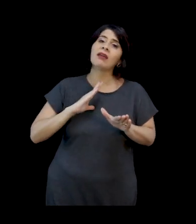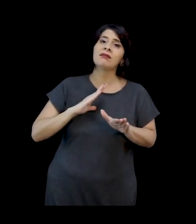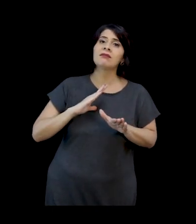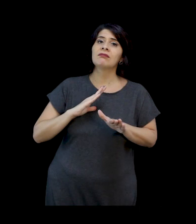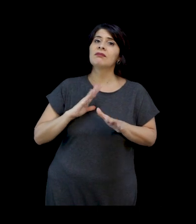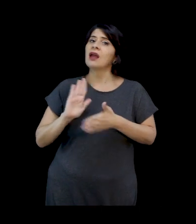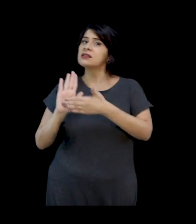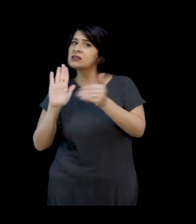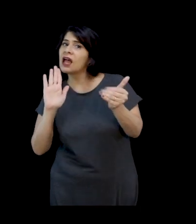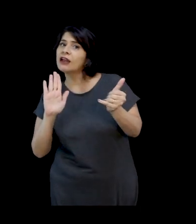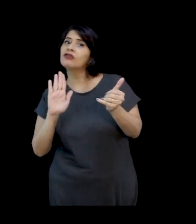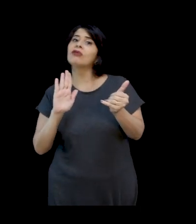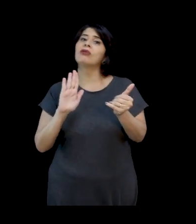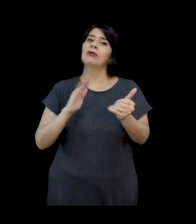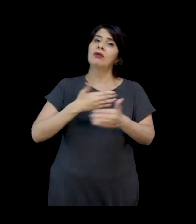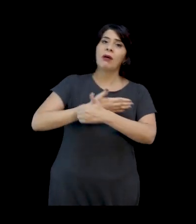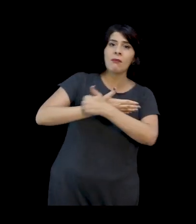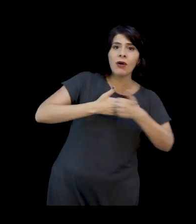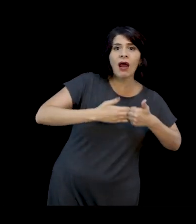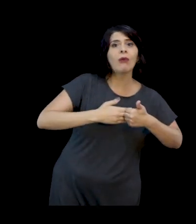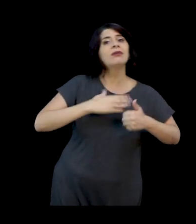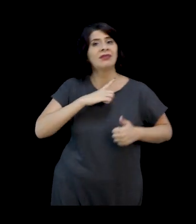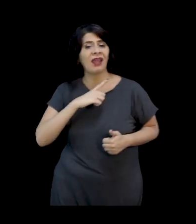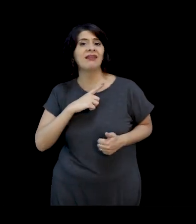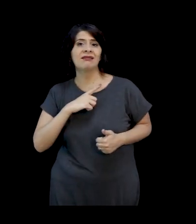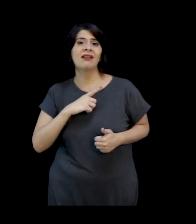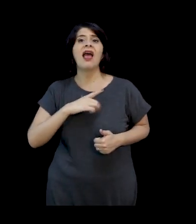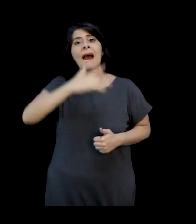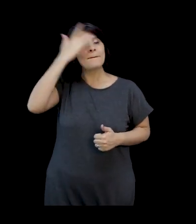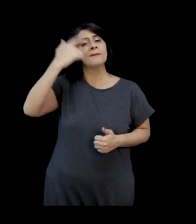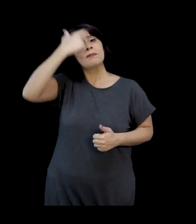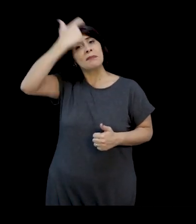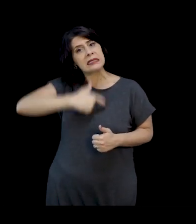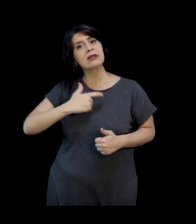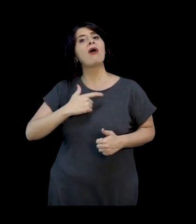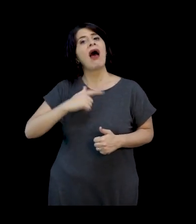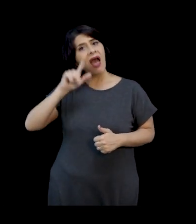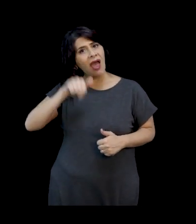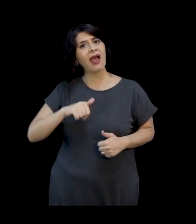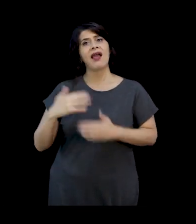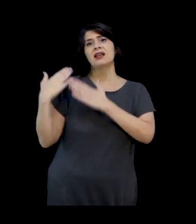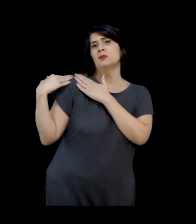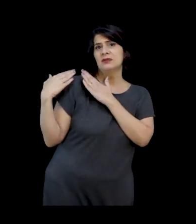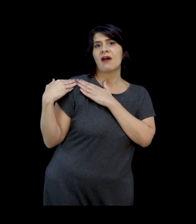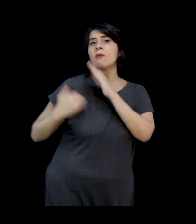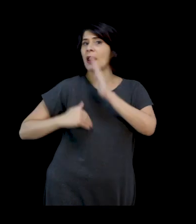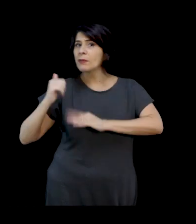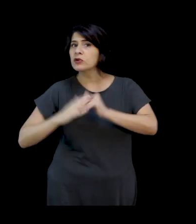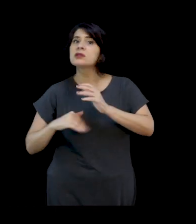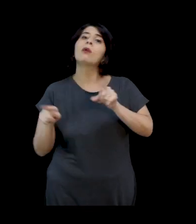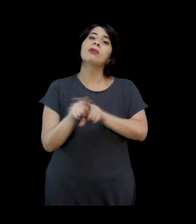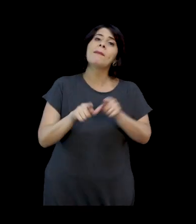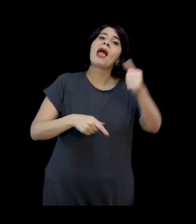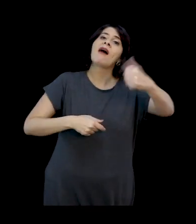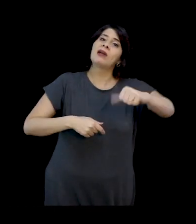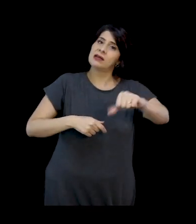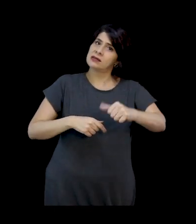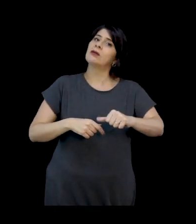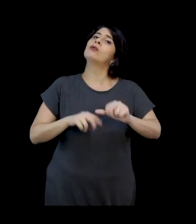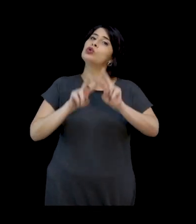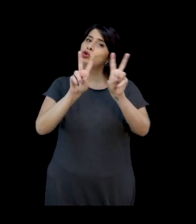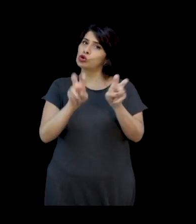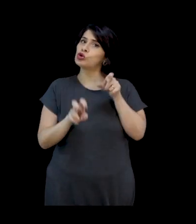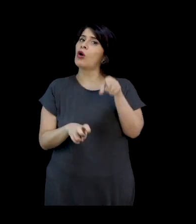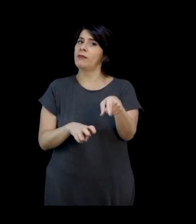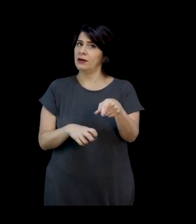de juízo estético ou moral. O sujeito é responsável seja pela produção cultural, seja pelo juízo que emite sobre